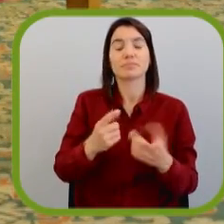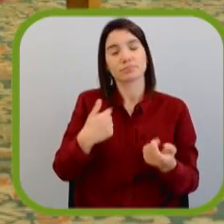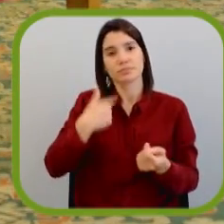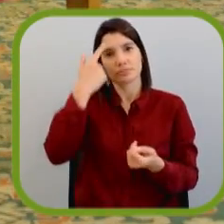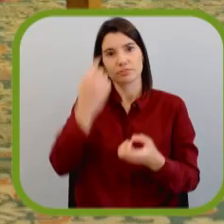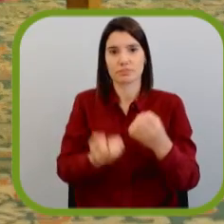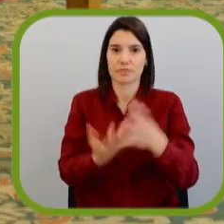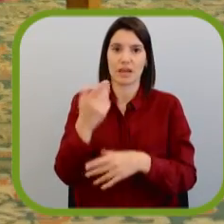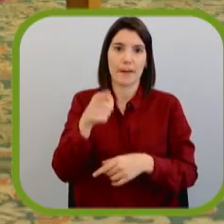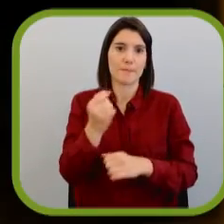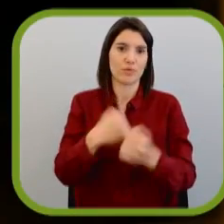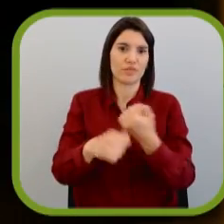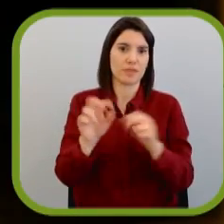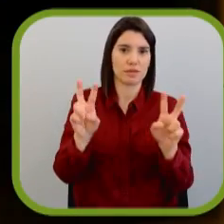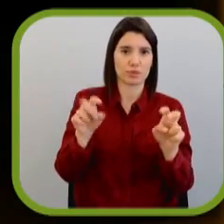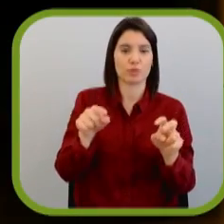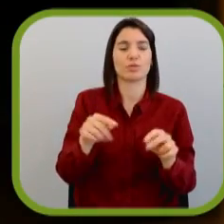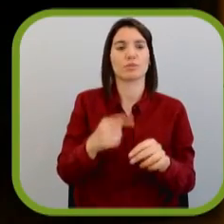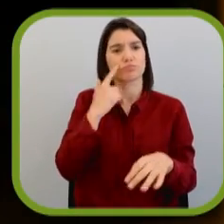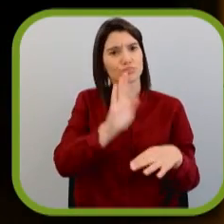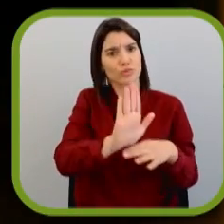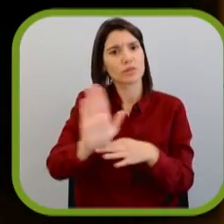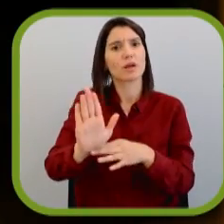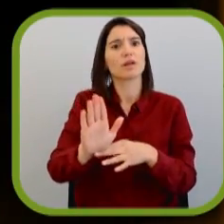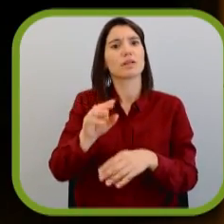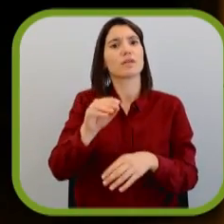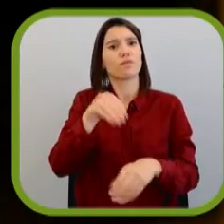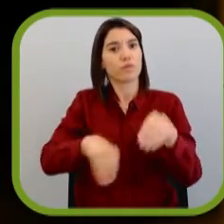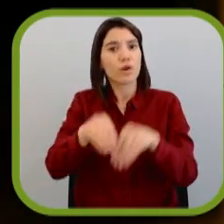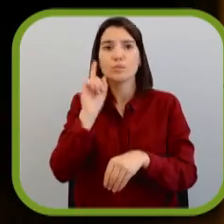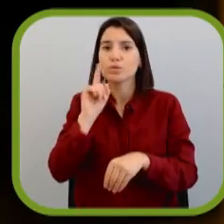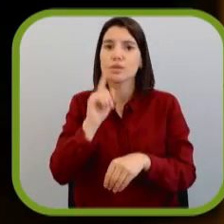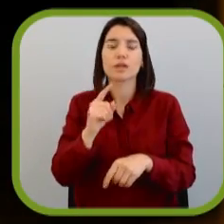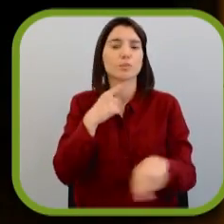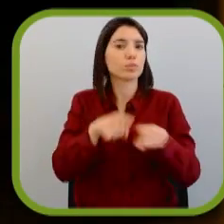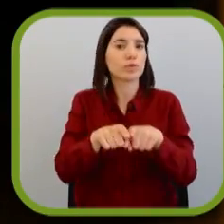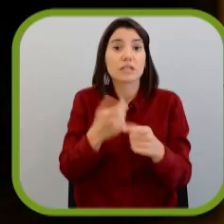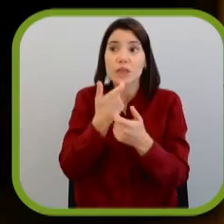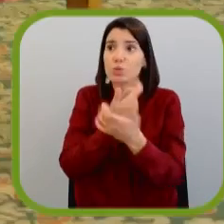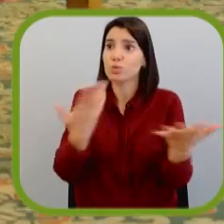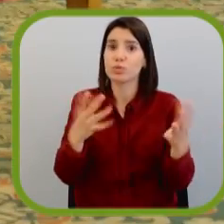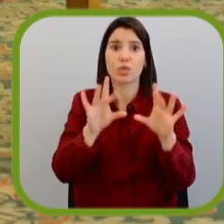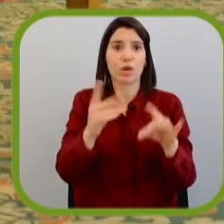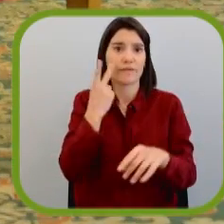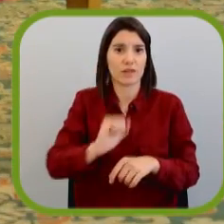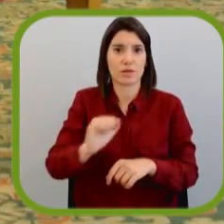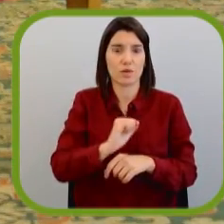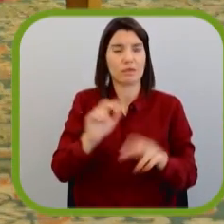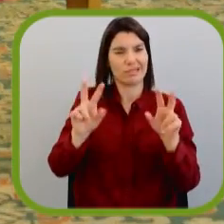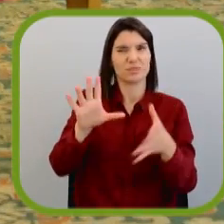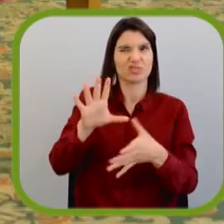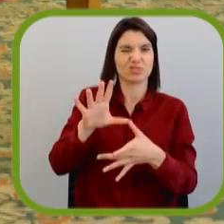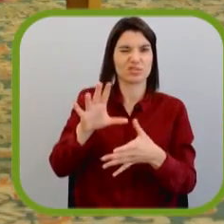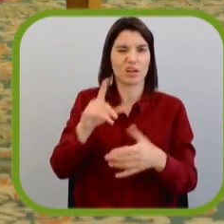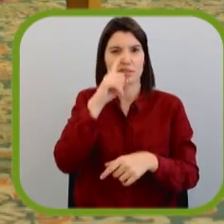quis criar este movimento, para demonstrar que o voto é muito importante e que a política é tudo na nossa vida. Por isso, mesmo que seja um